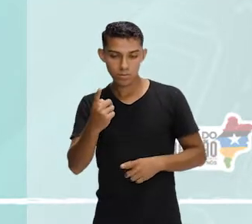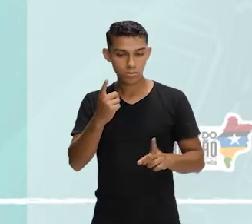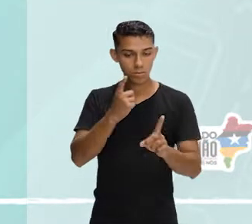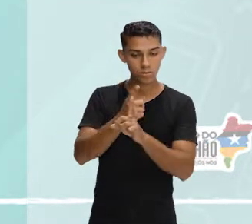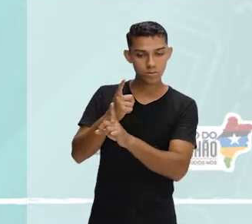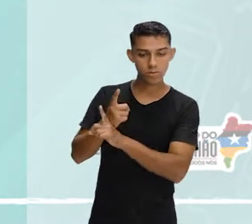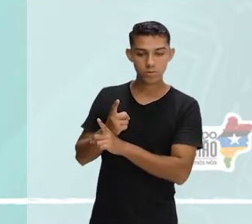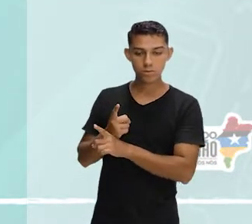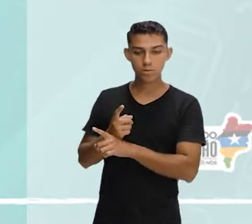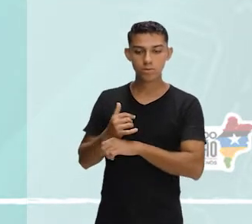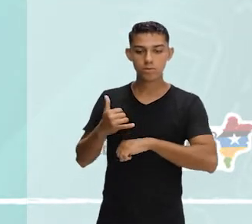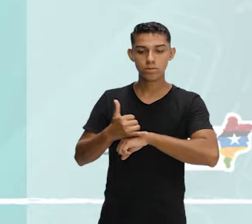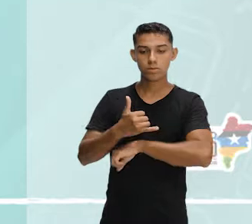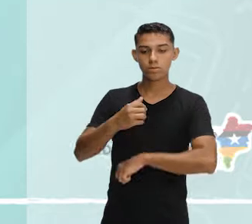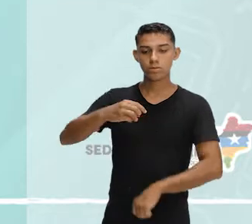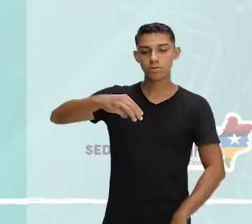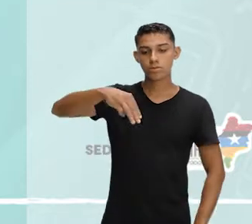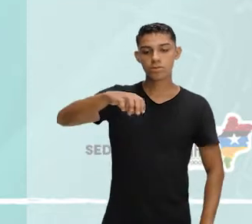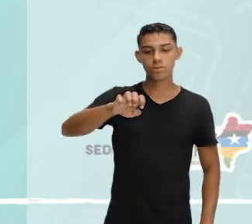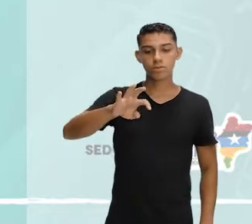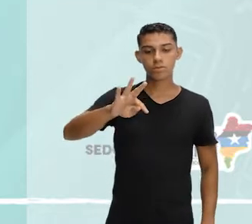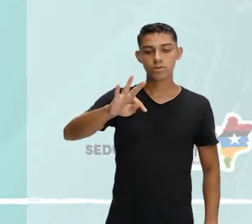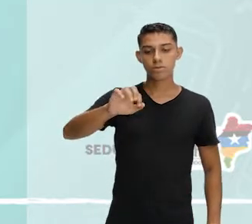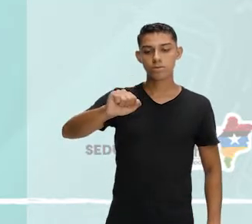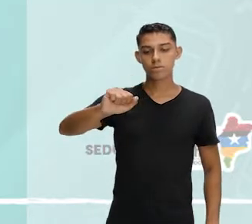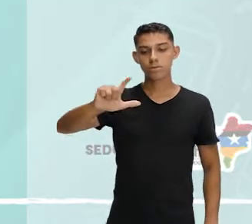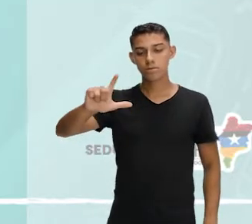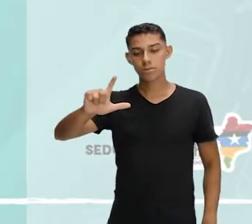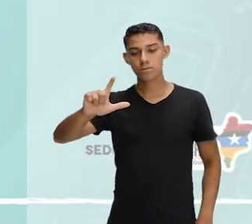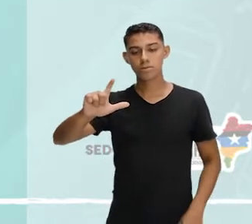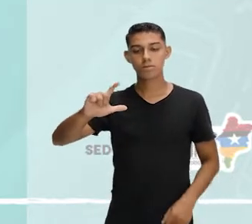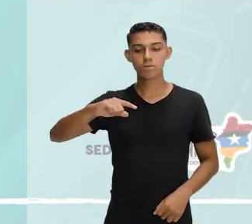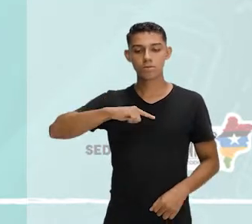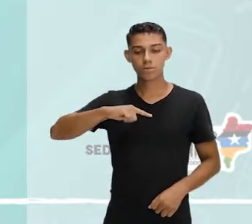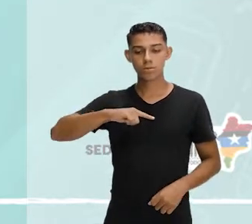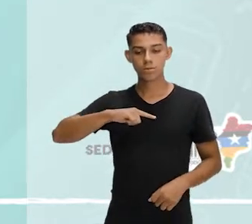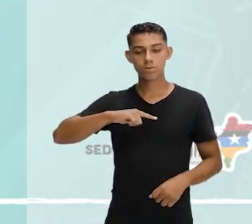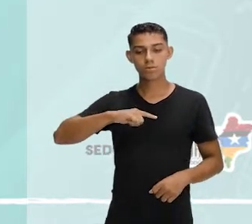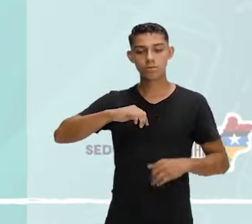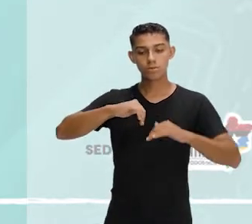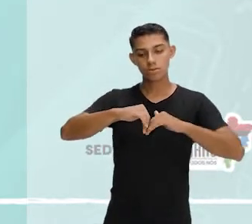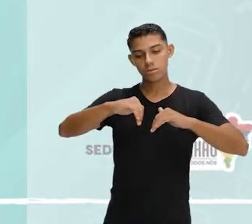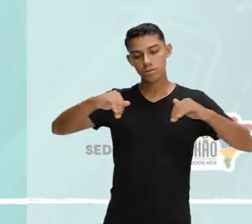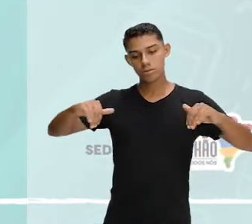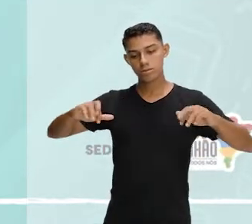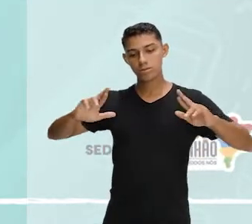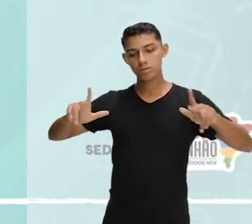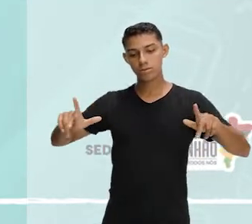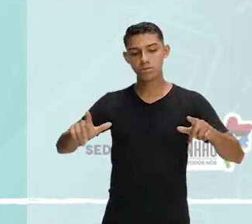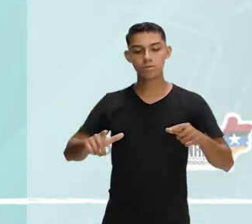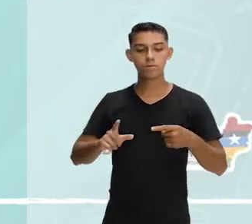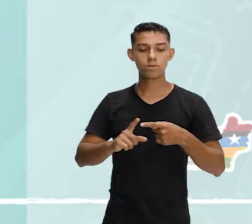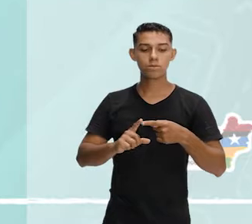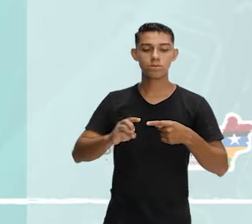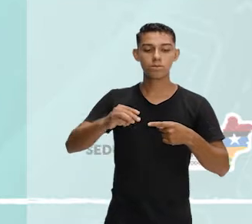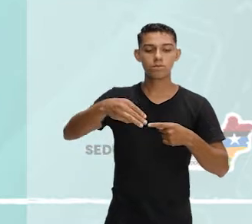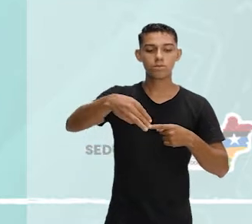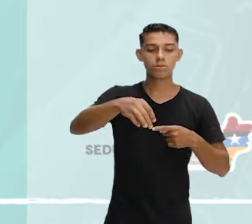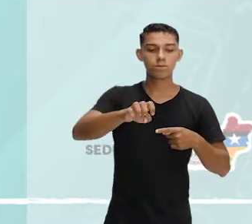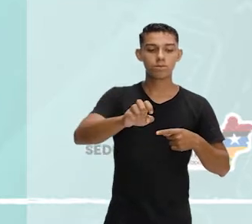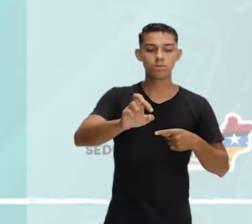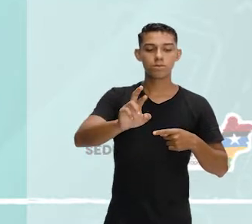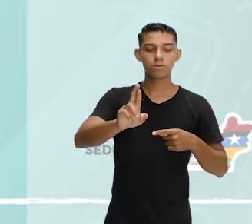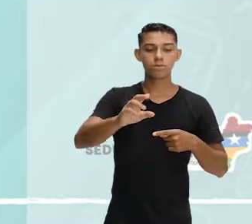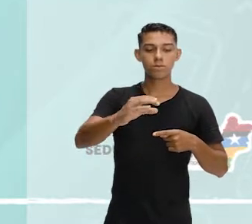metal no estado sólido, mas existe uma exceção, por exemplo, o mercúrio, utilizado